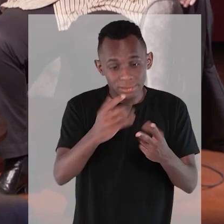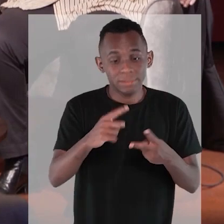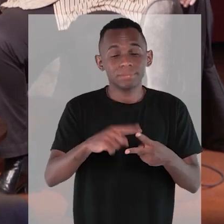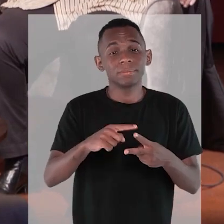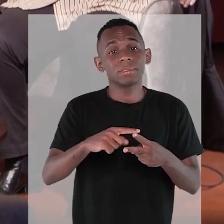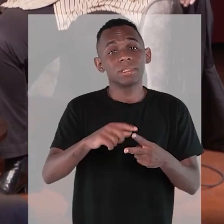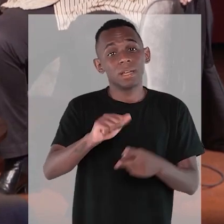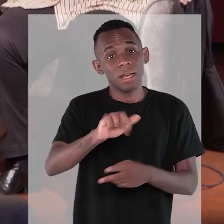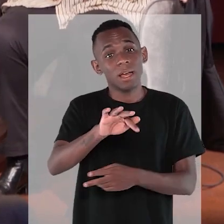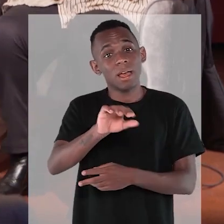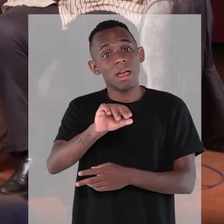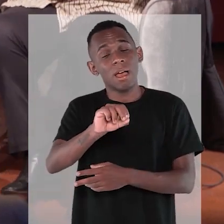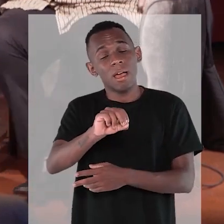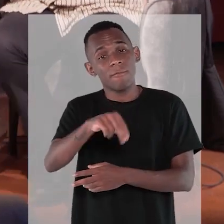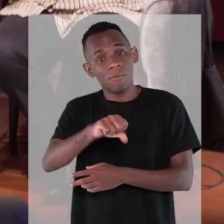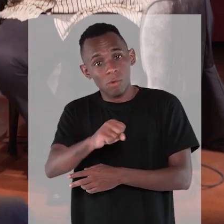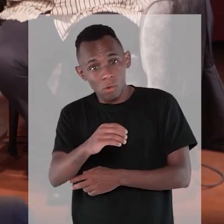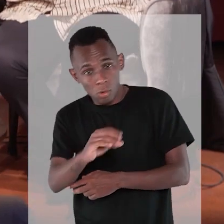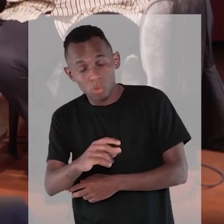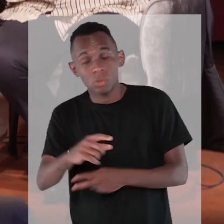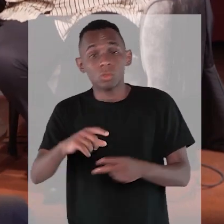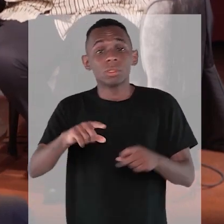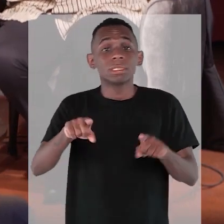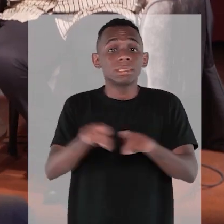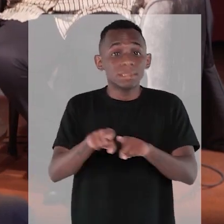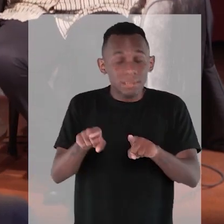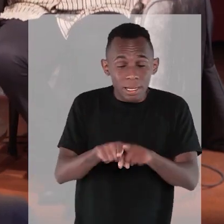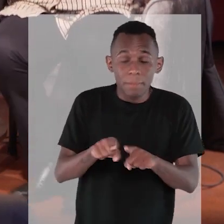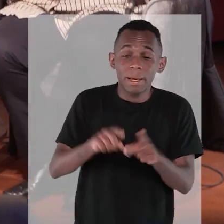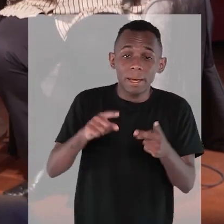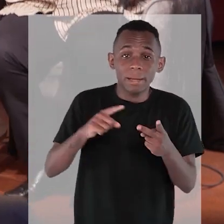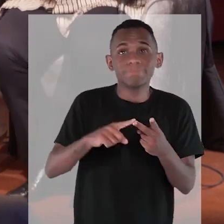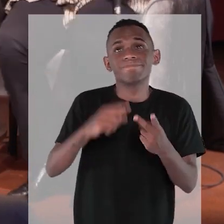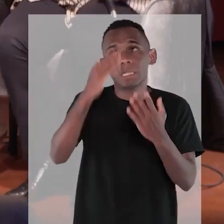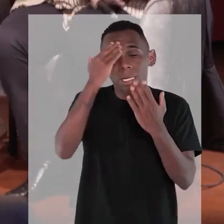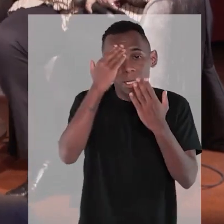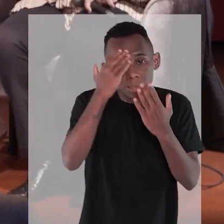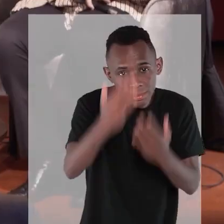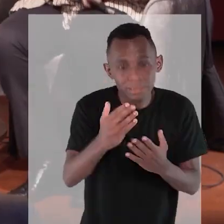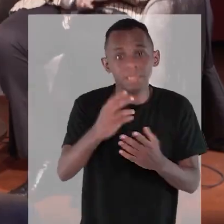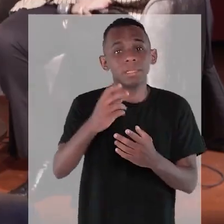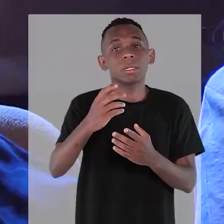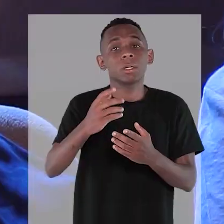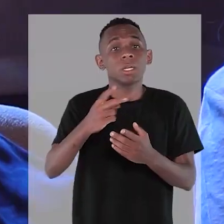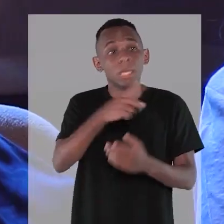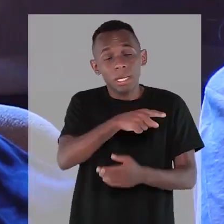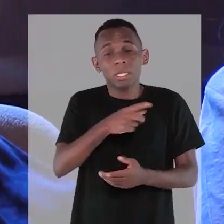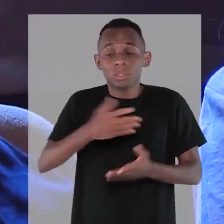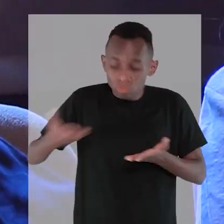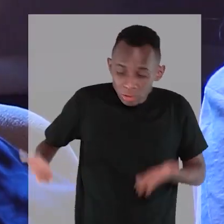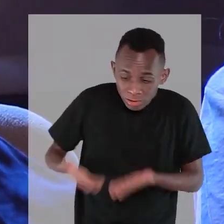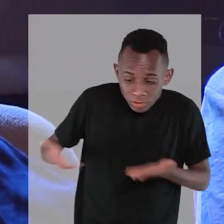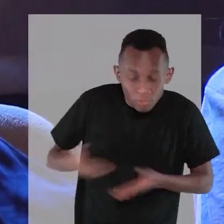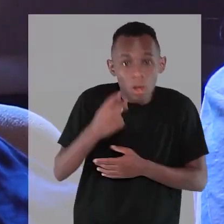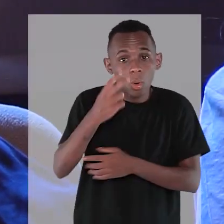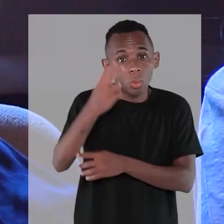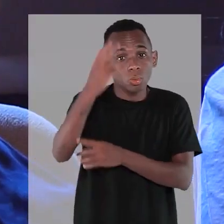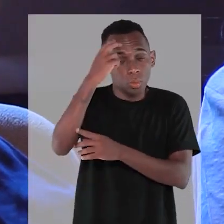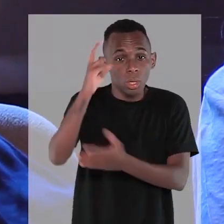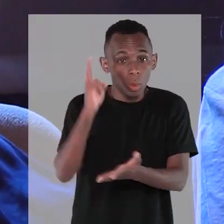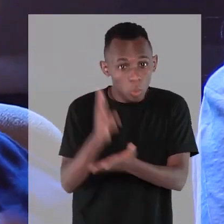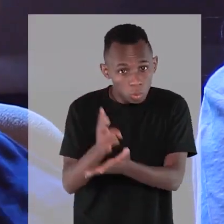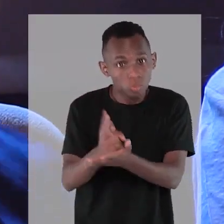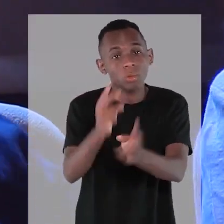pelo convite de hoje e também por ter mantido, né, a vida cultural acesa mesmo, né, em tempos de pandemia na